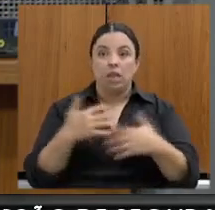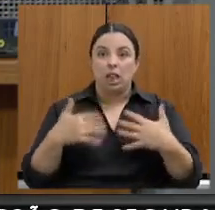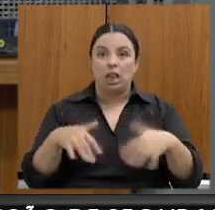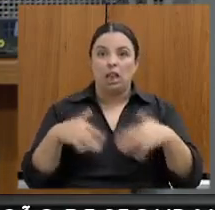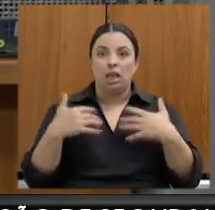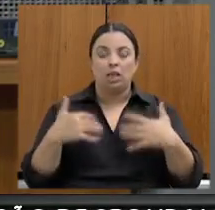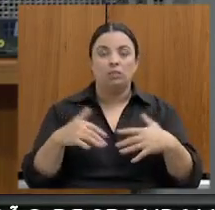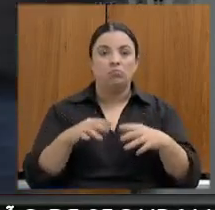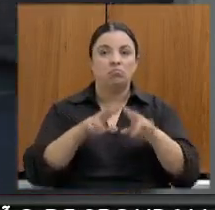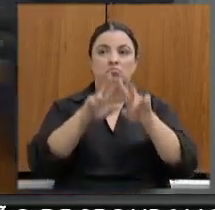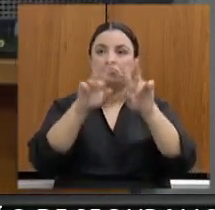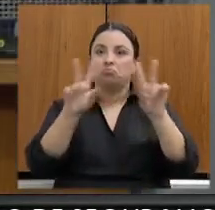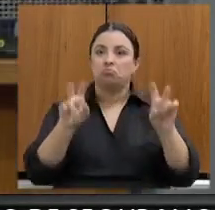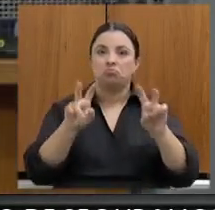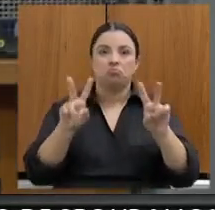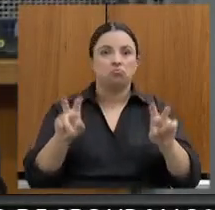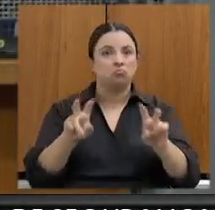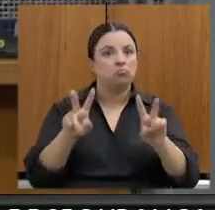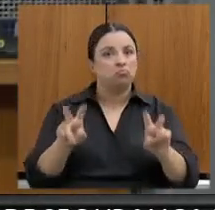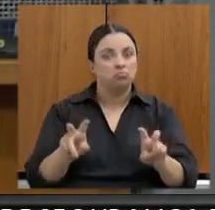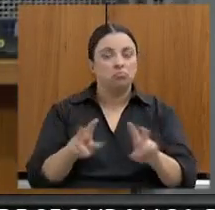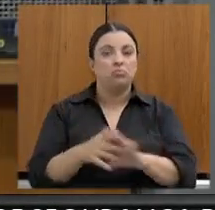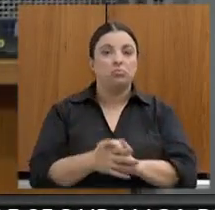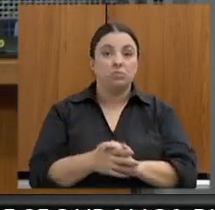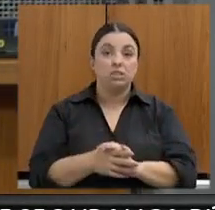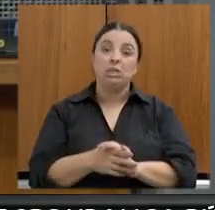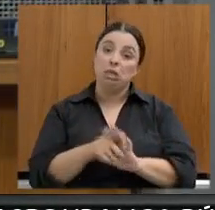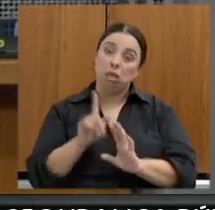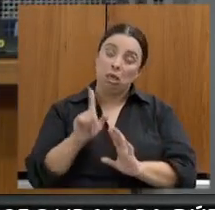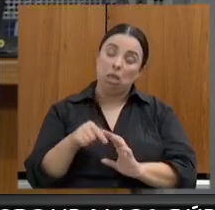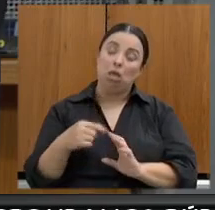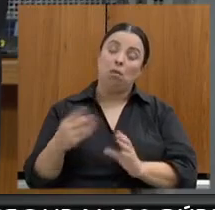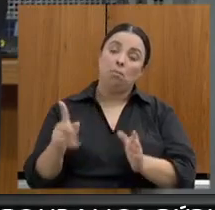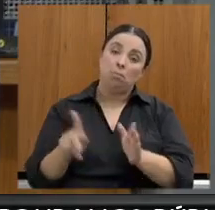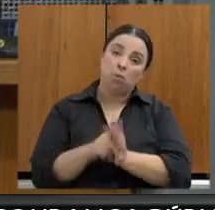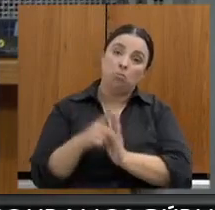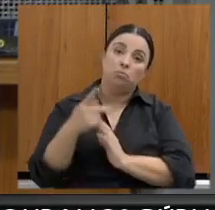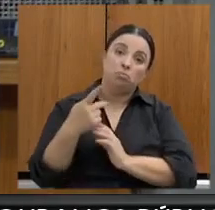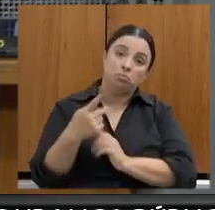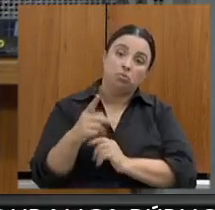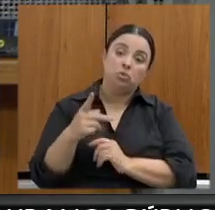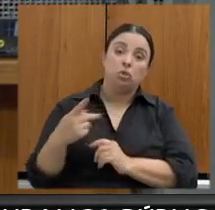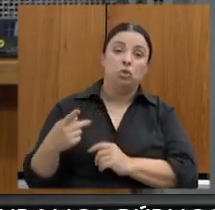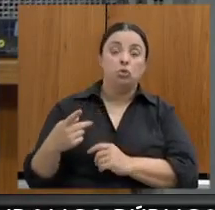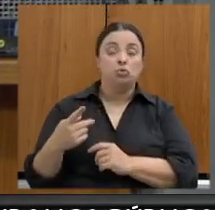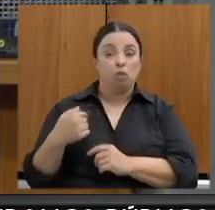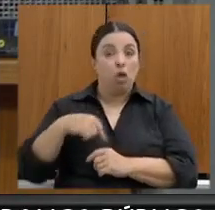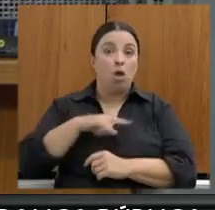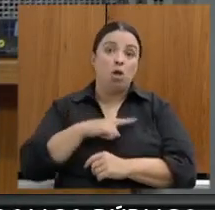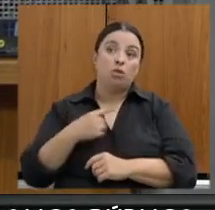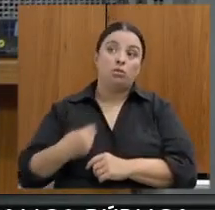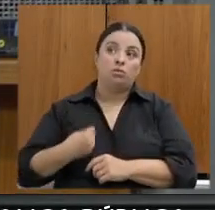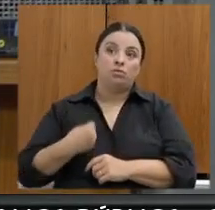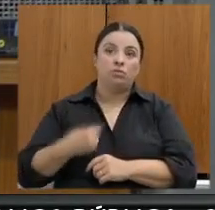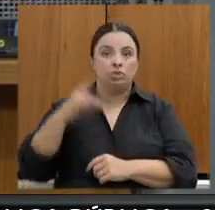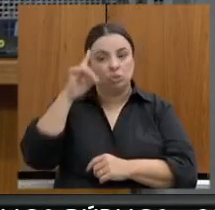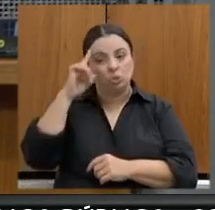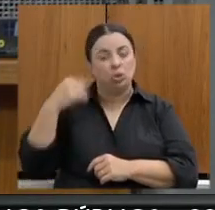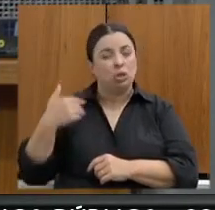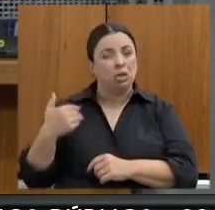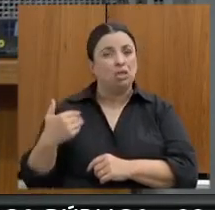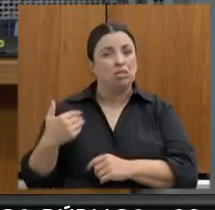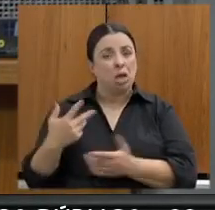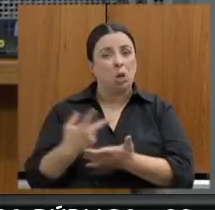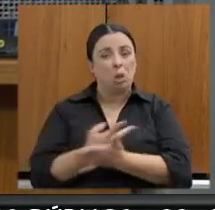questões e infelizmente fazem parte dos dias nós estamos vivendo não um tempo de muita